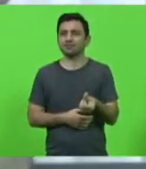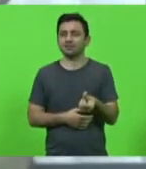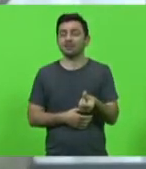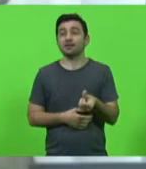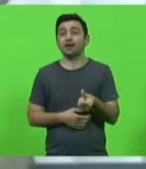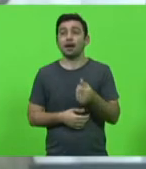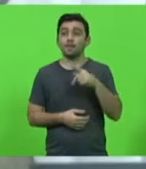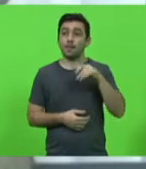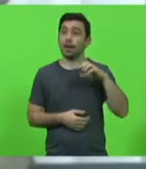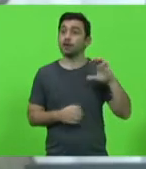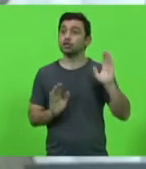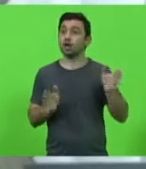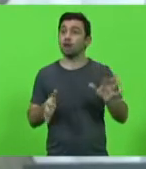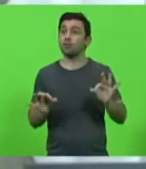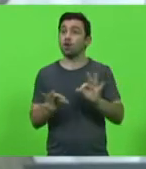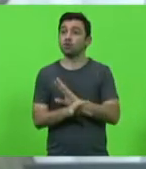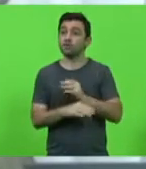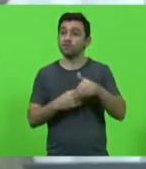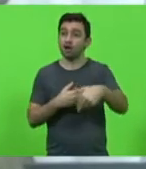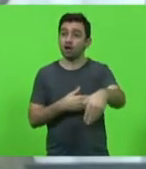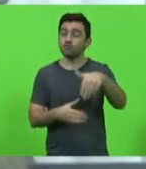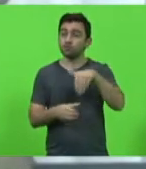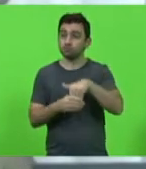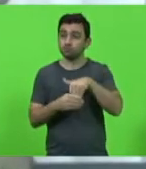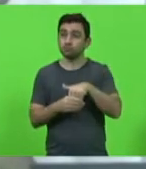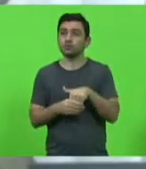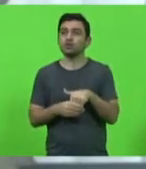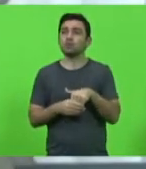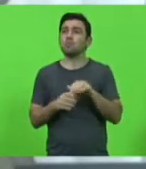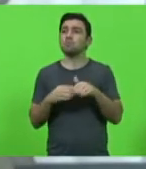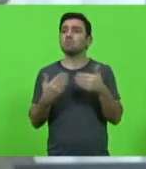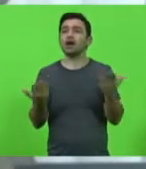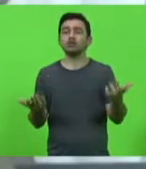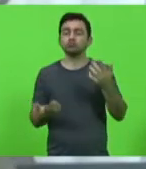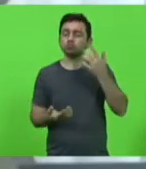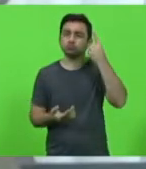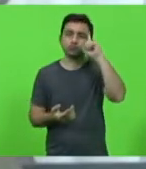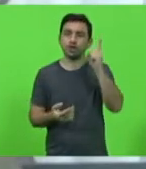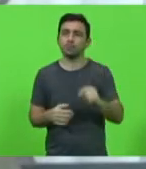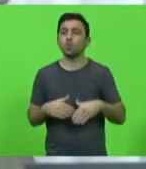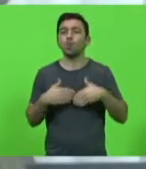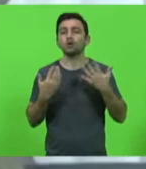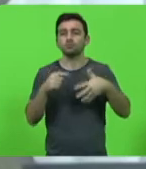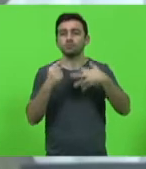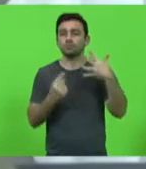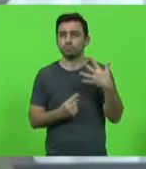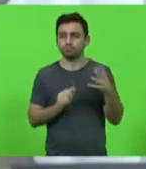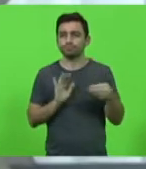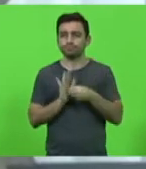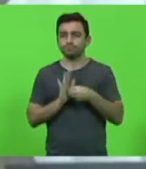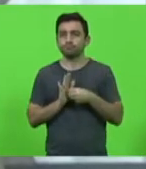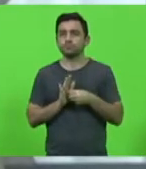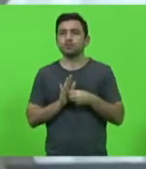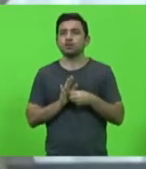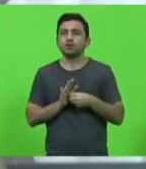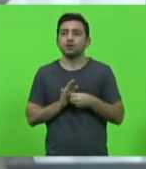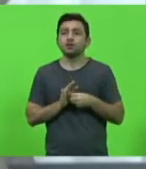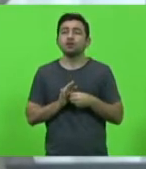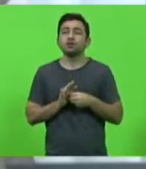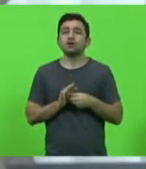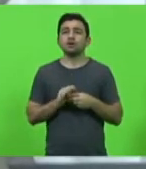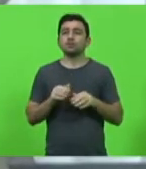está pronta para ir para votação no plenário, né, mas não tem previsão de ser pautada. Então, eu não tenho dúvidas de